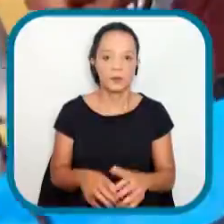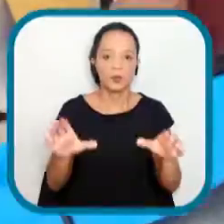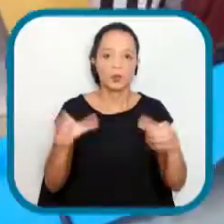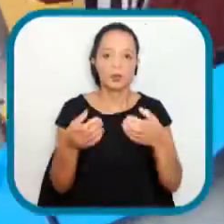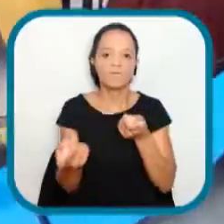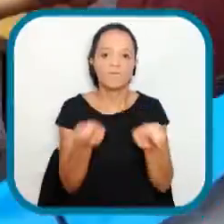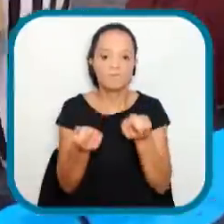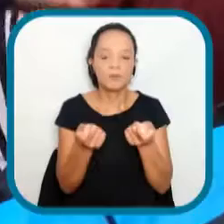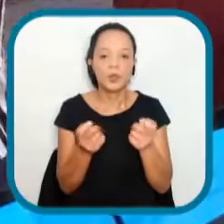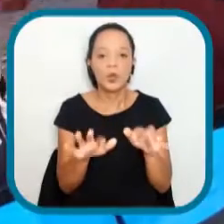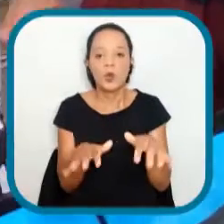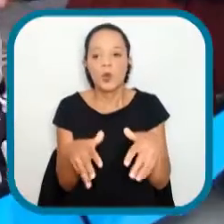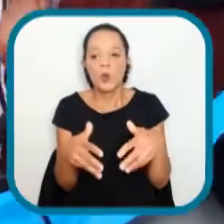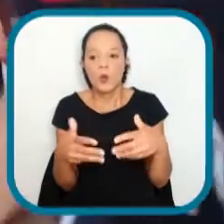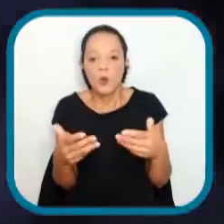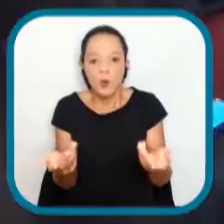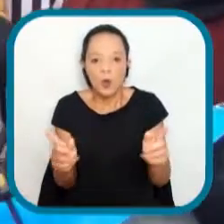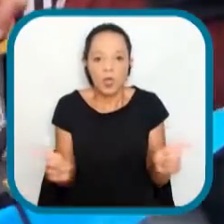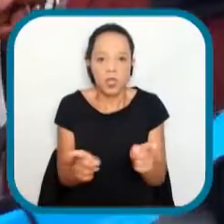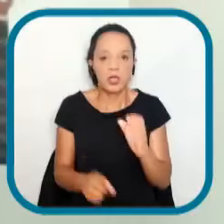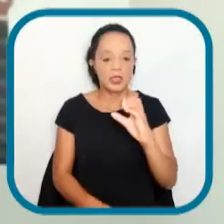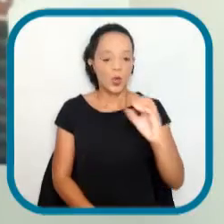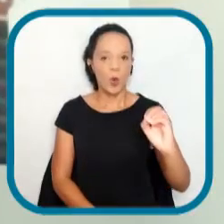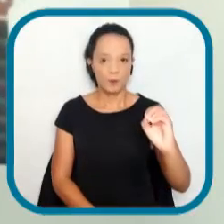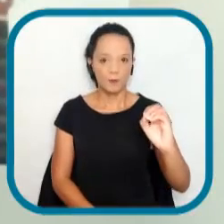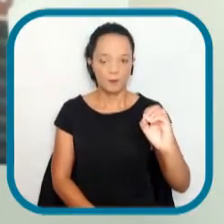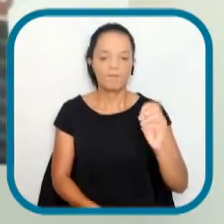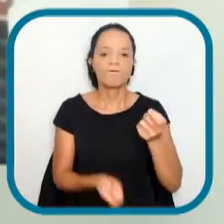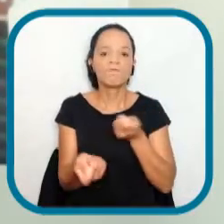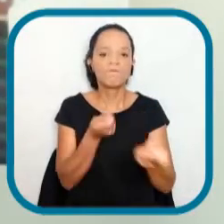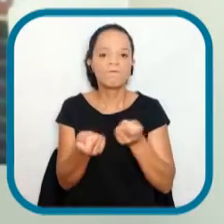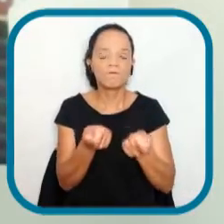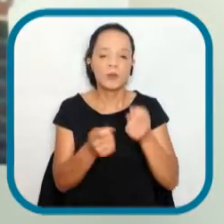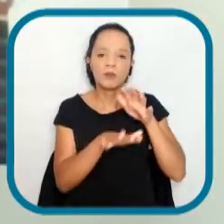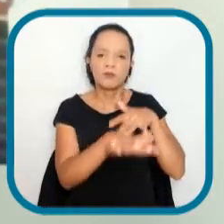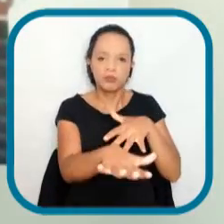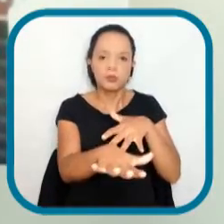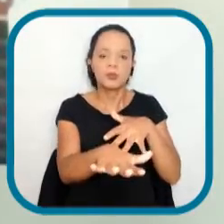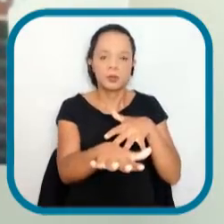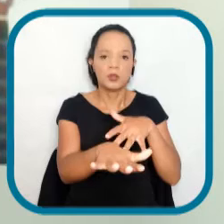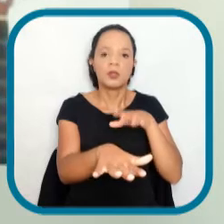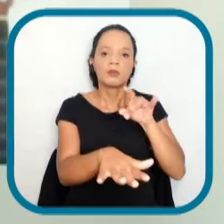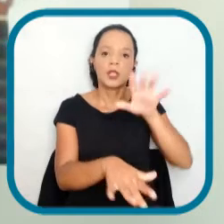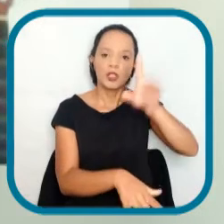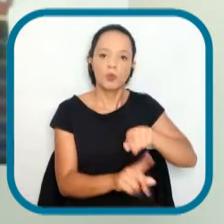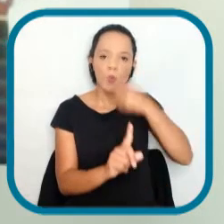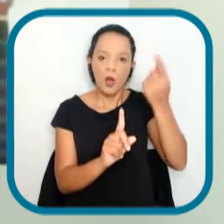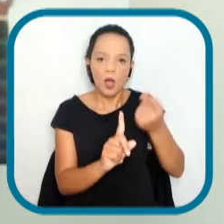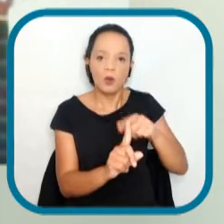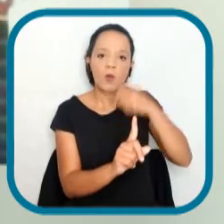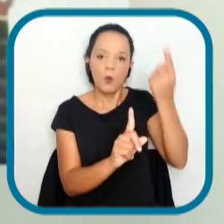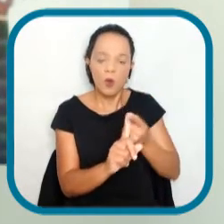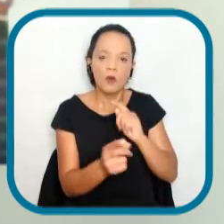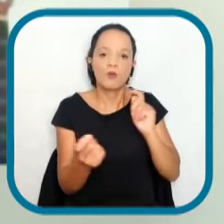A comissão organizadora, ou mais sucintamente CO, que organiza a Marcha do Orgulho LGBT+ de Lisboa, todos